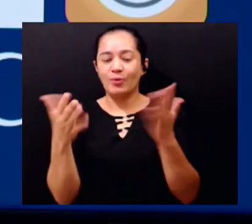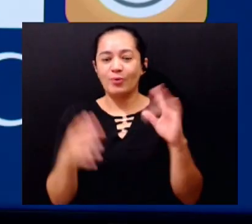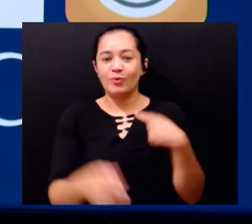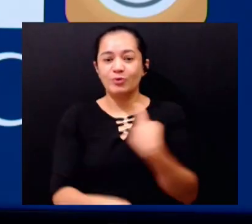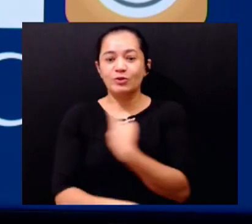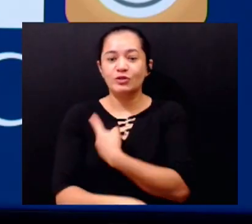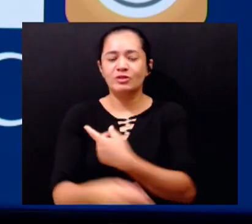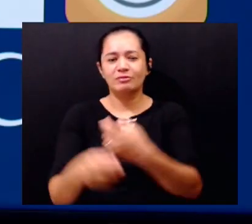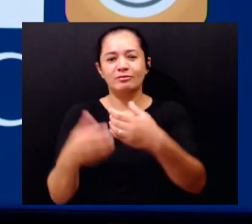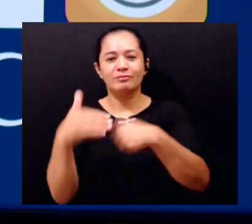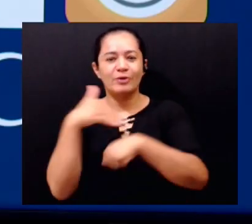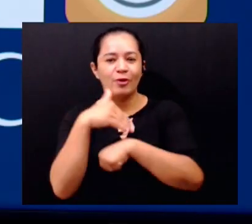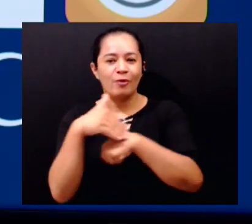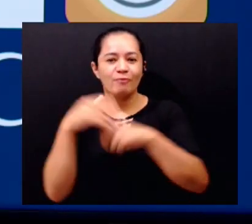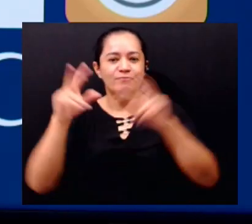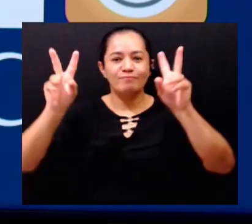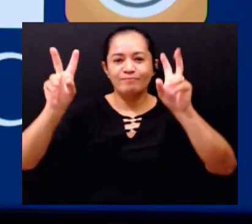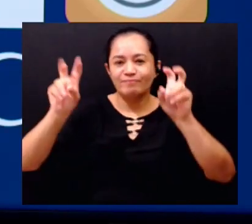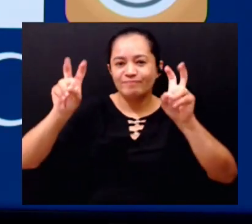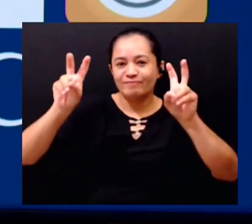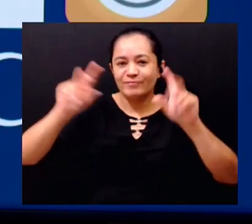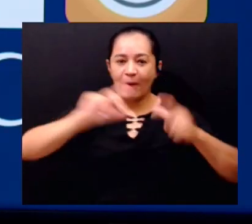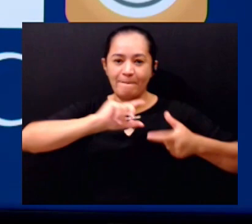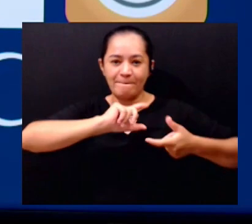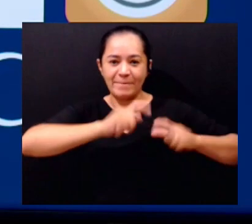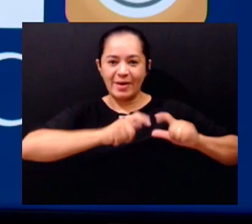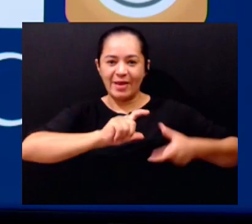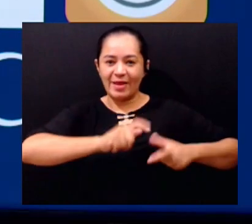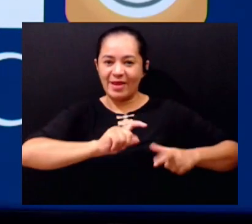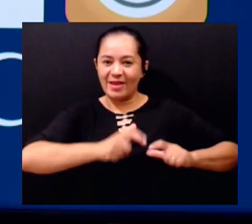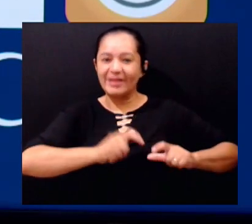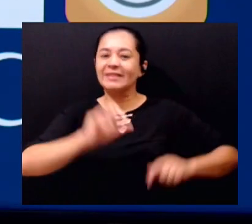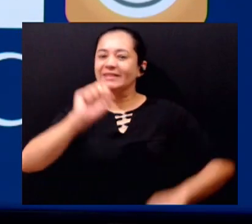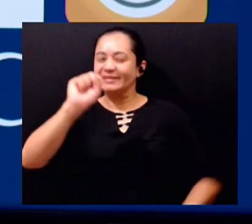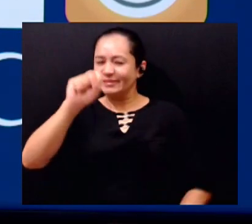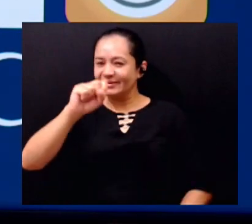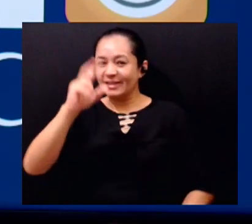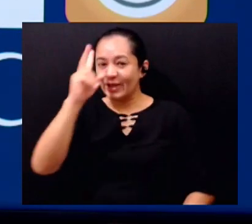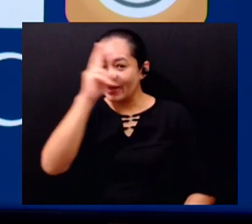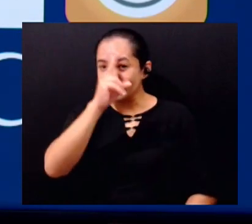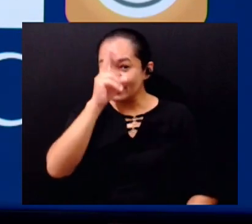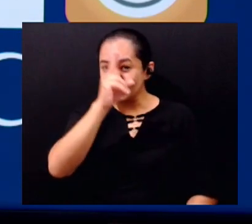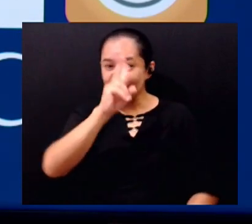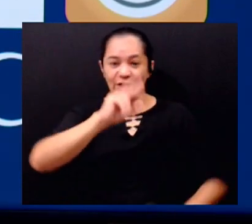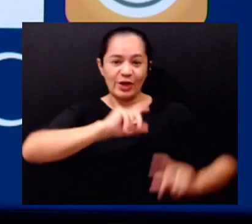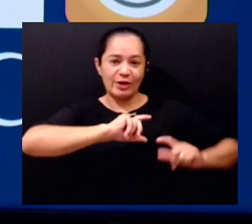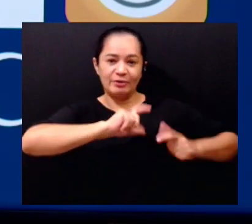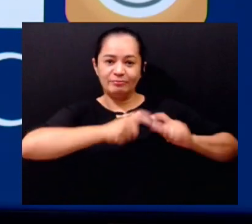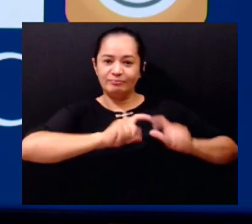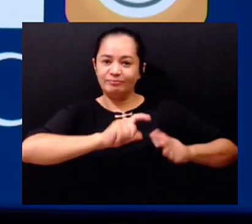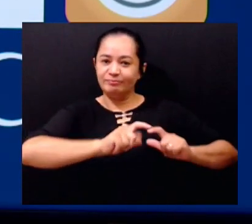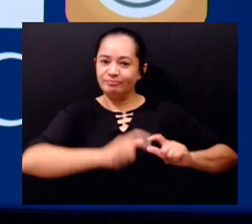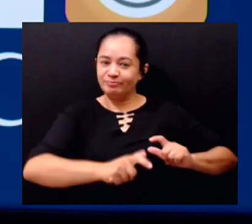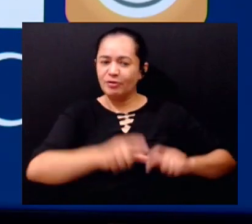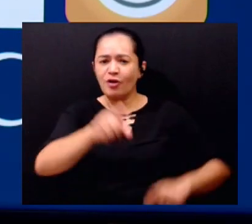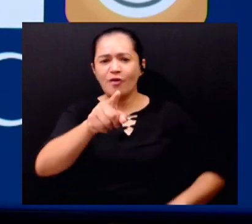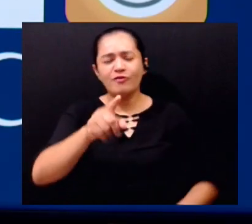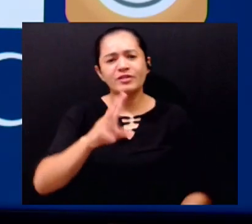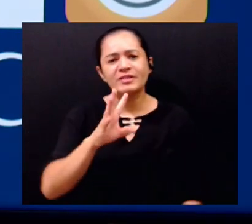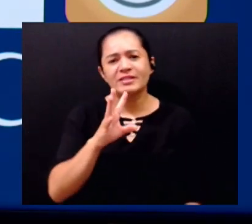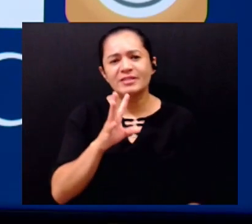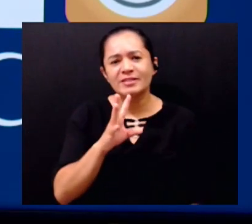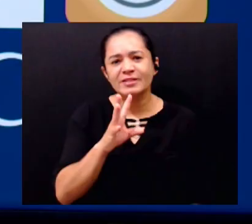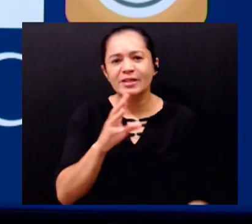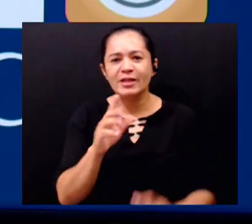sobre quadrinhos. É, isso mesmo, história em quadrinhos. E você tem aí aquele quadrinho que